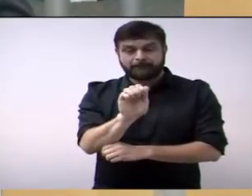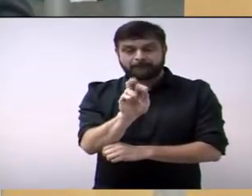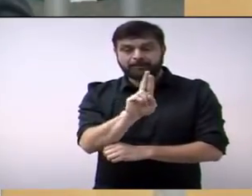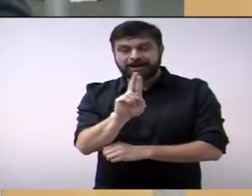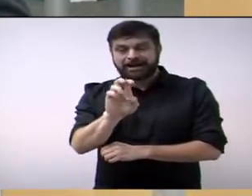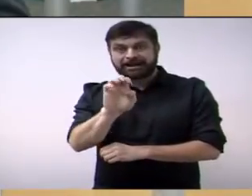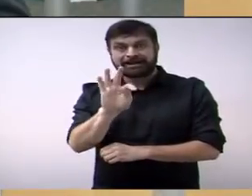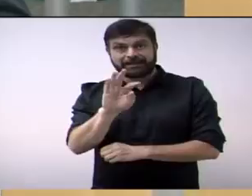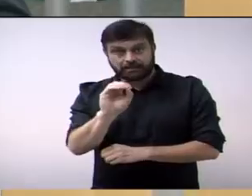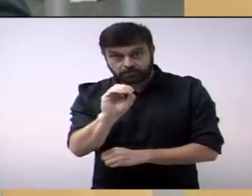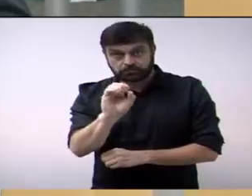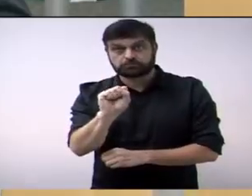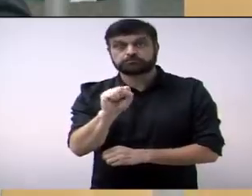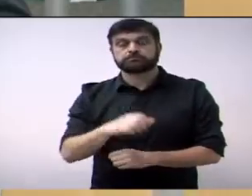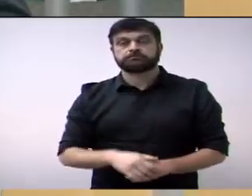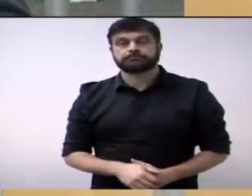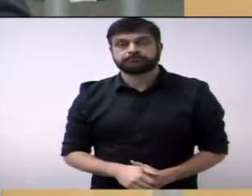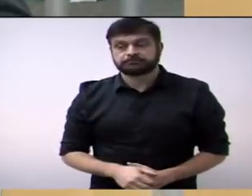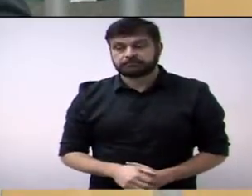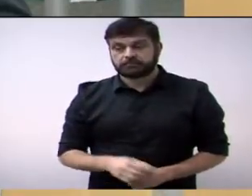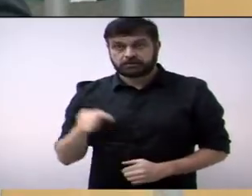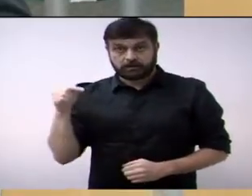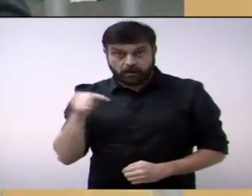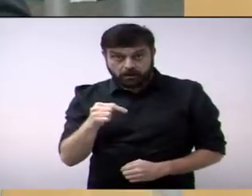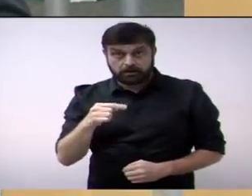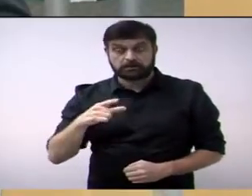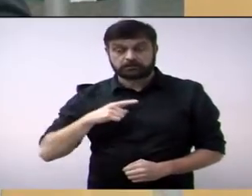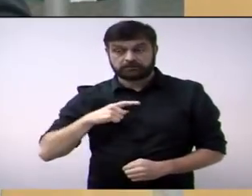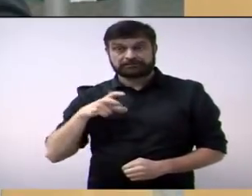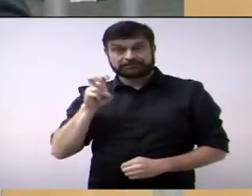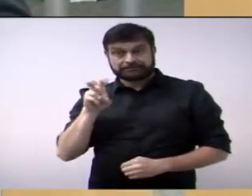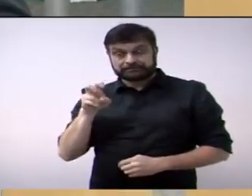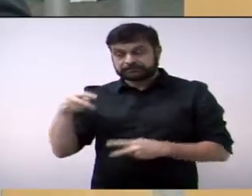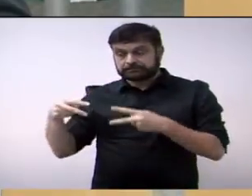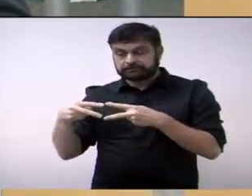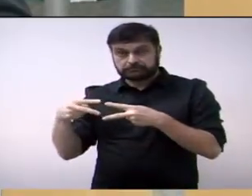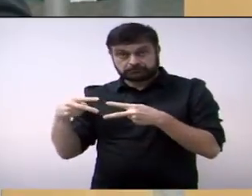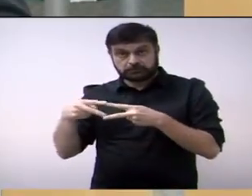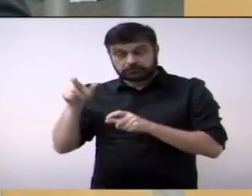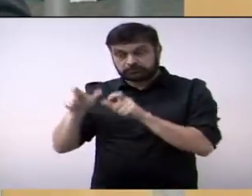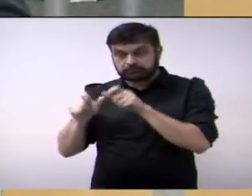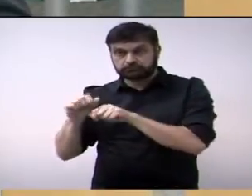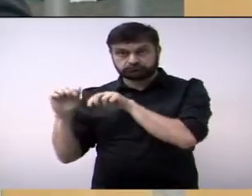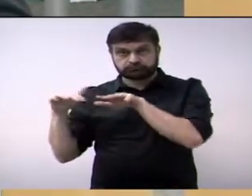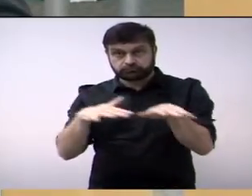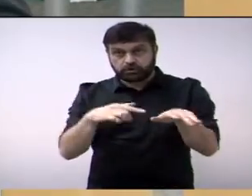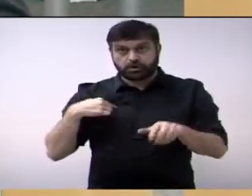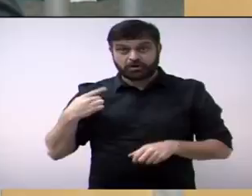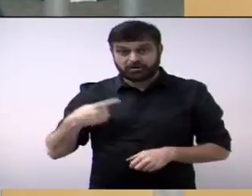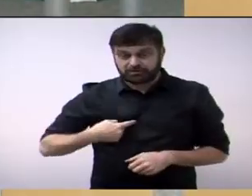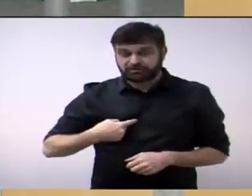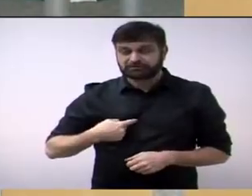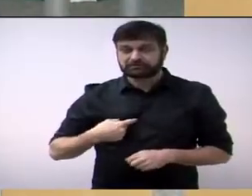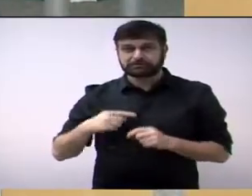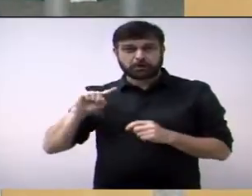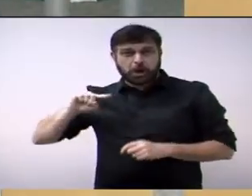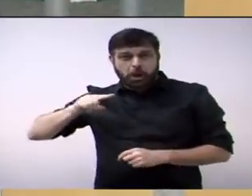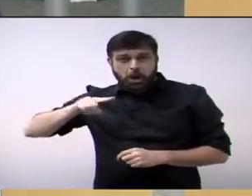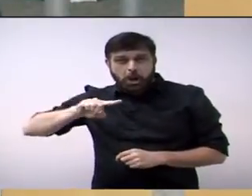54 atendimentos lá nesse município. Então, vem a importância que é. Nós estamos a 350